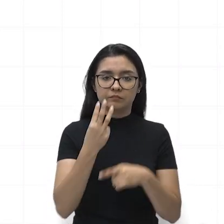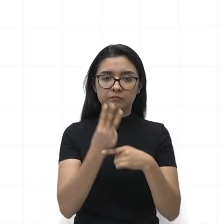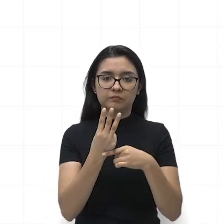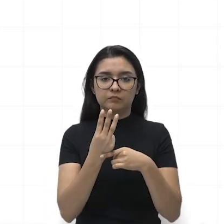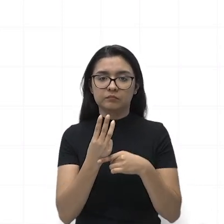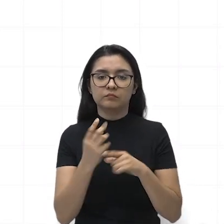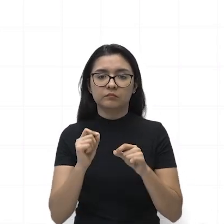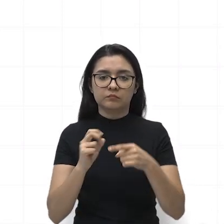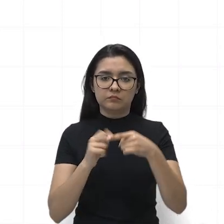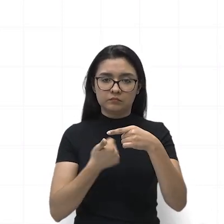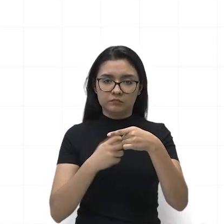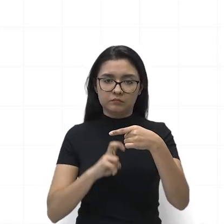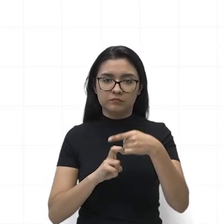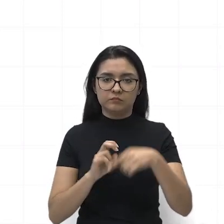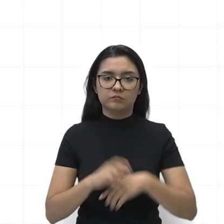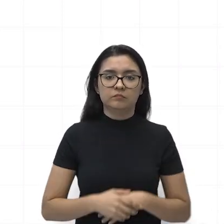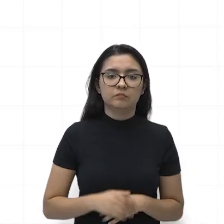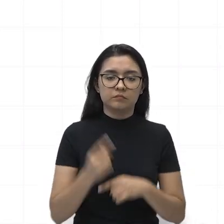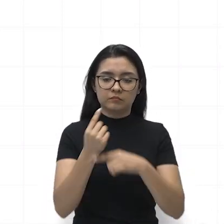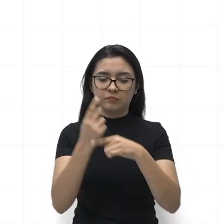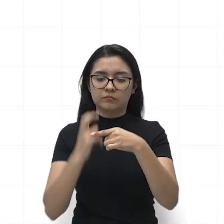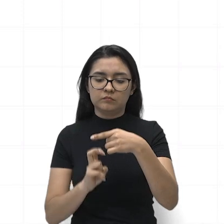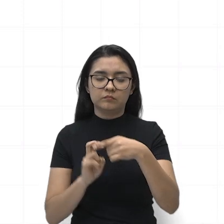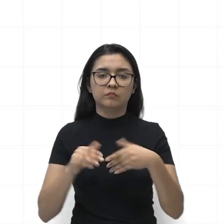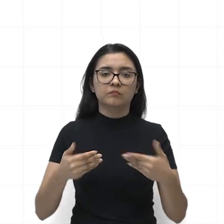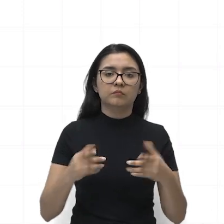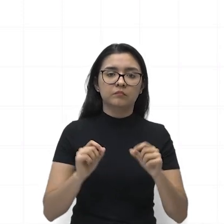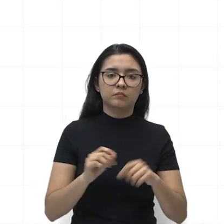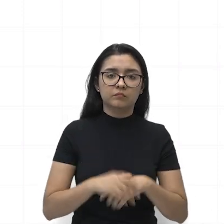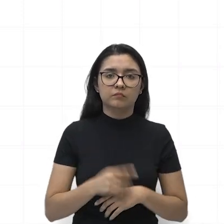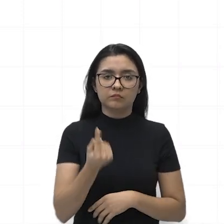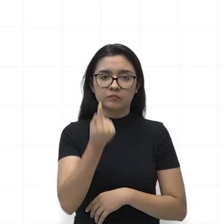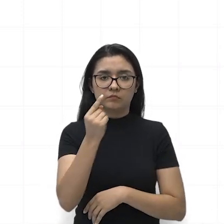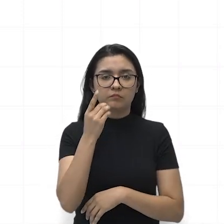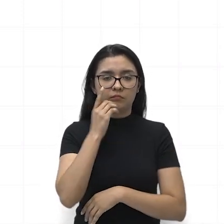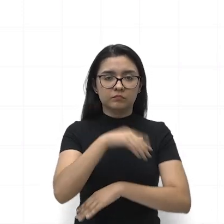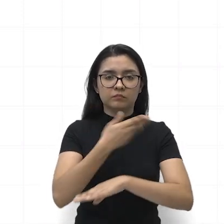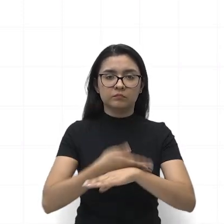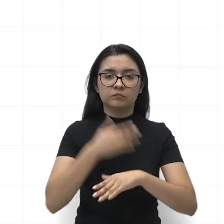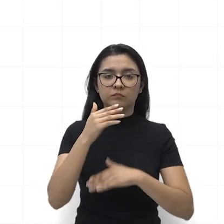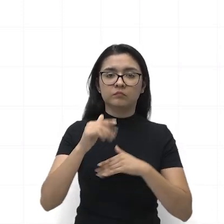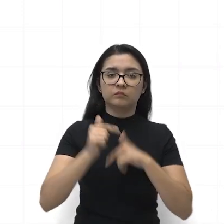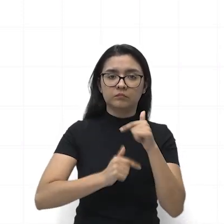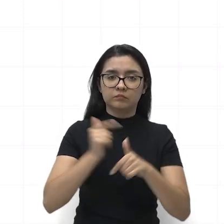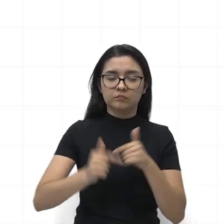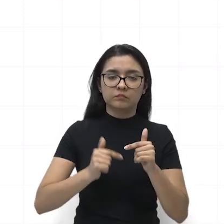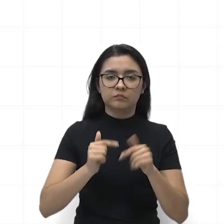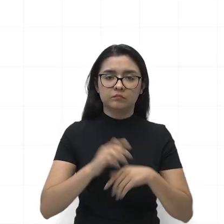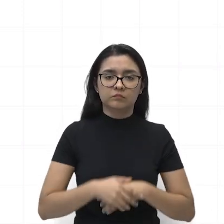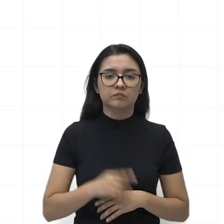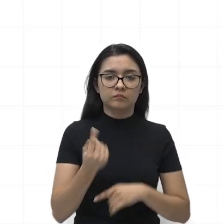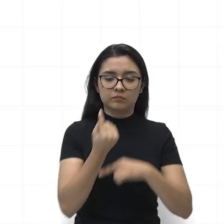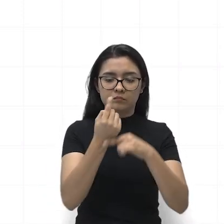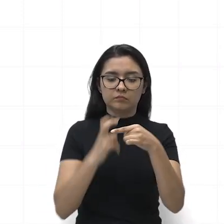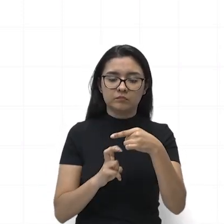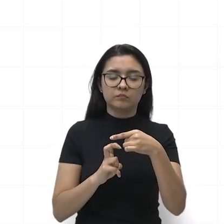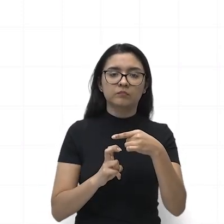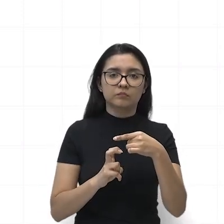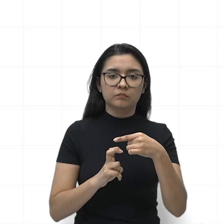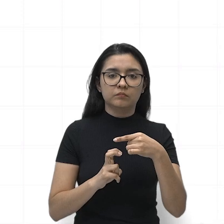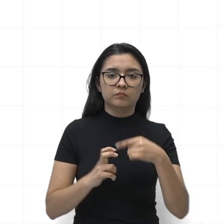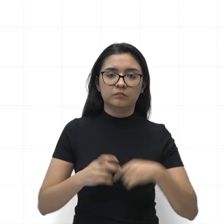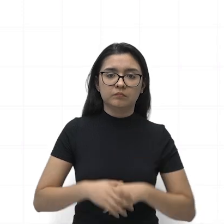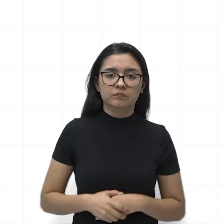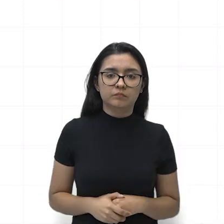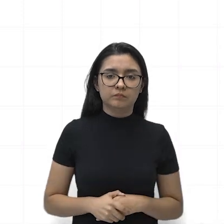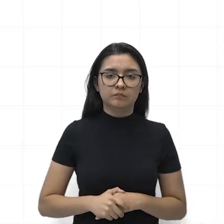é exatamente igual a 1/5. Logo, um dia de trabalho equivale a 1/5. quinto quer dizer que um dia de